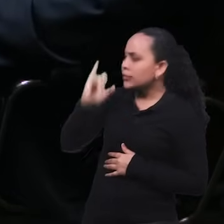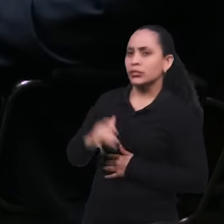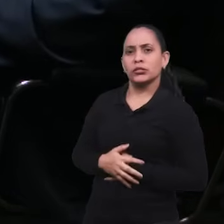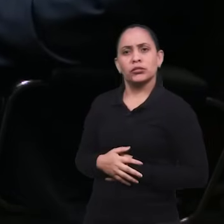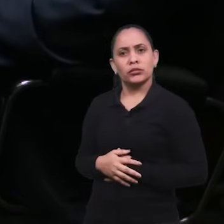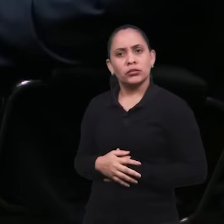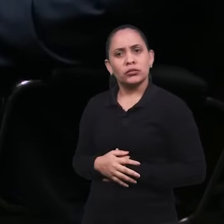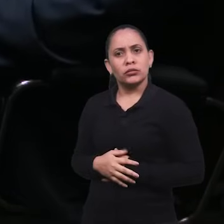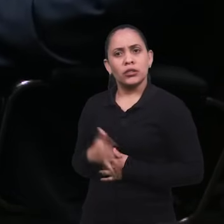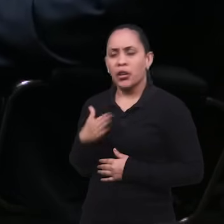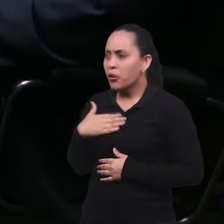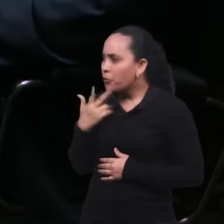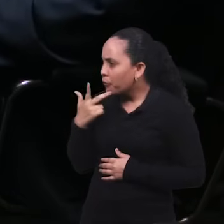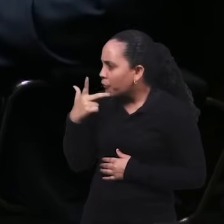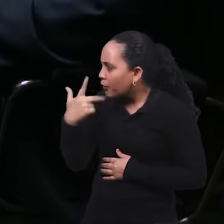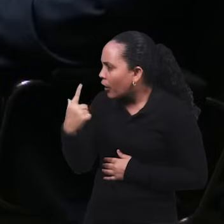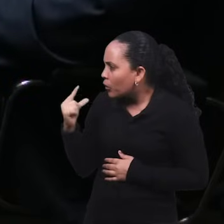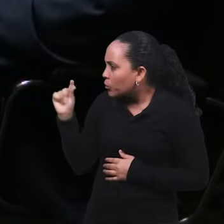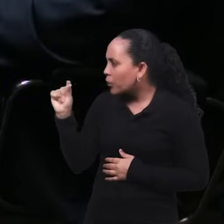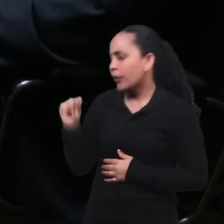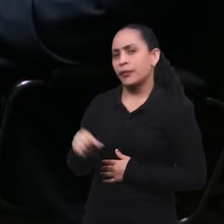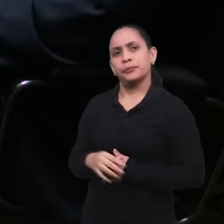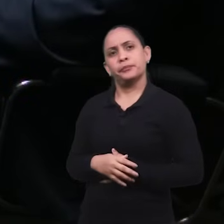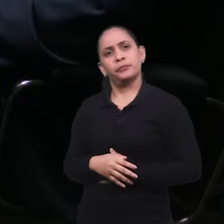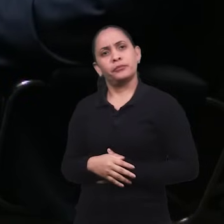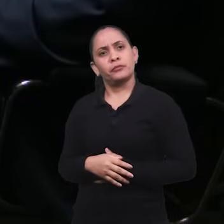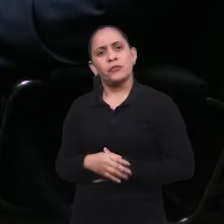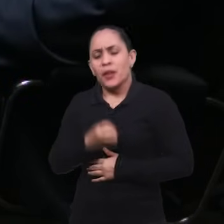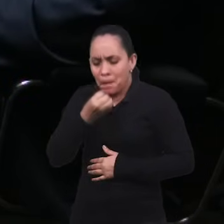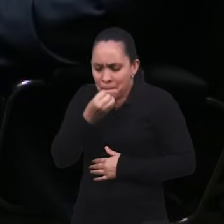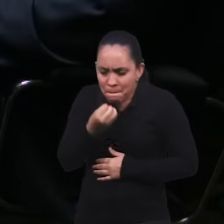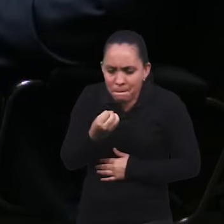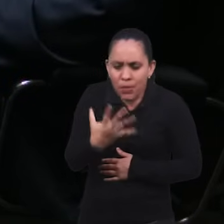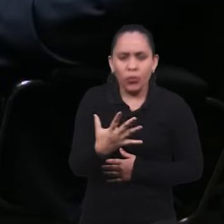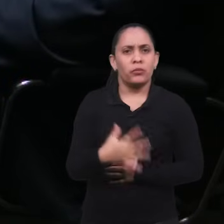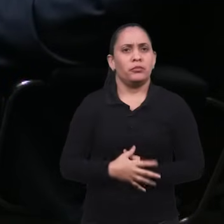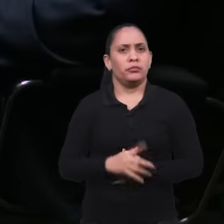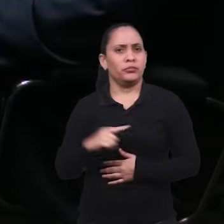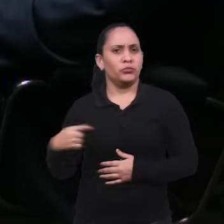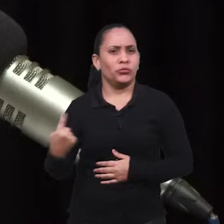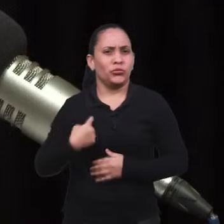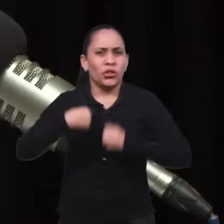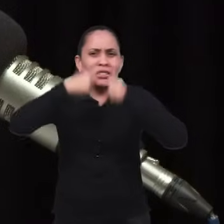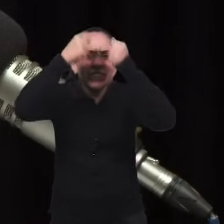interessante, e eu julgo que é bom a gente